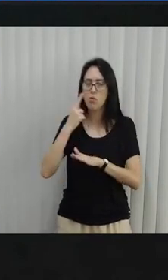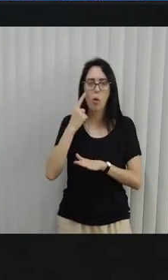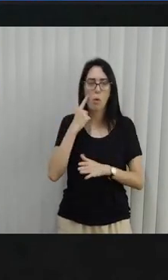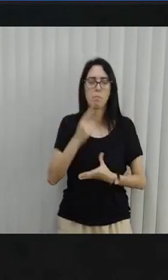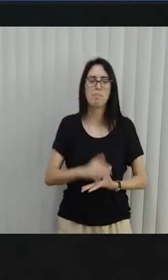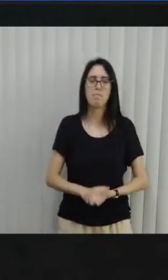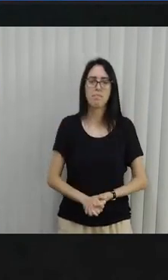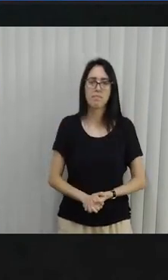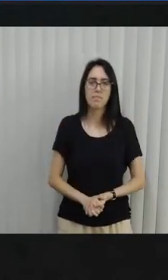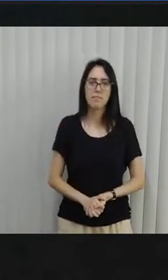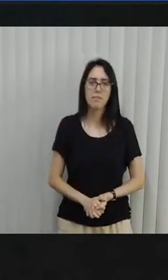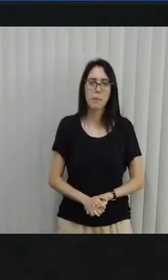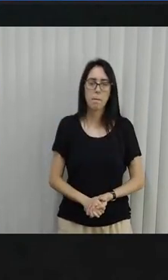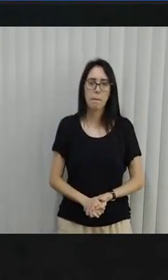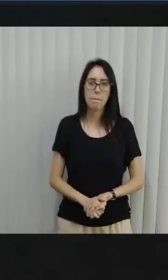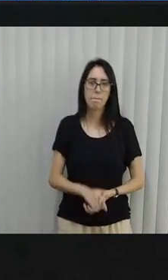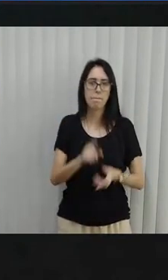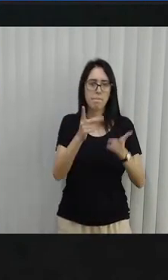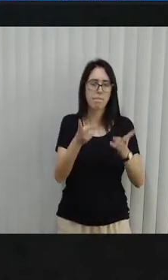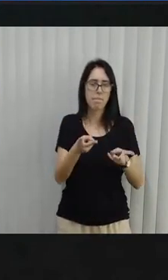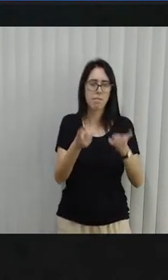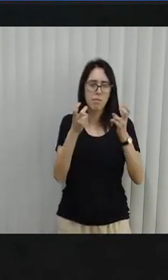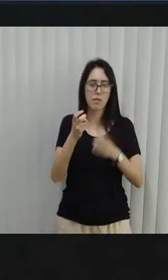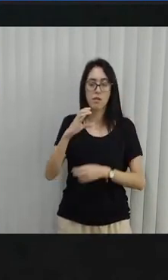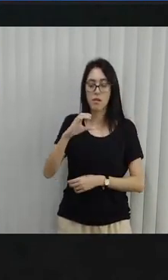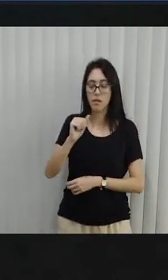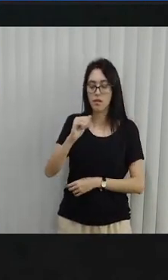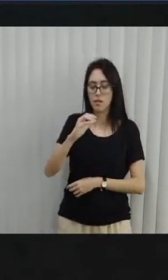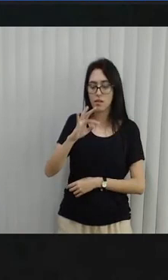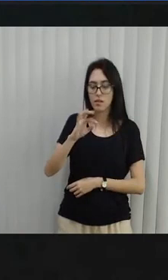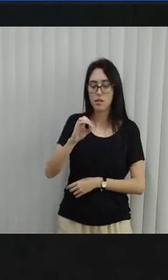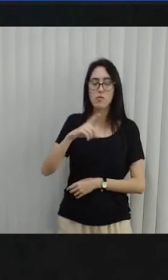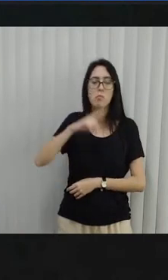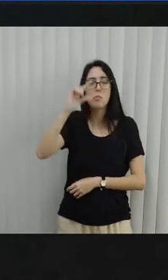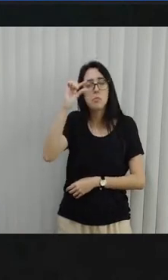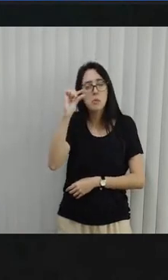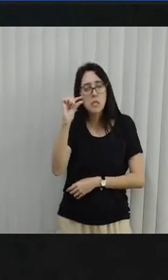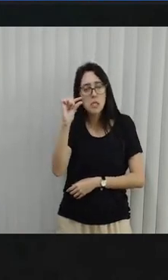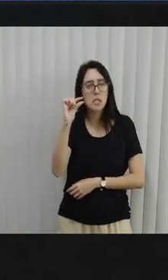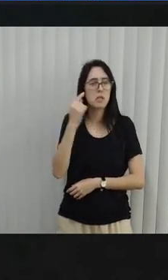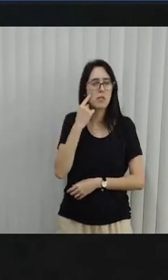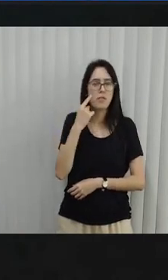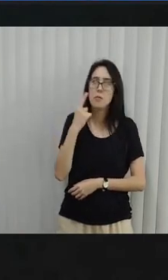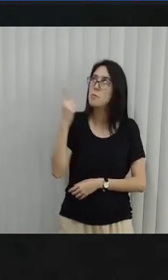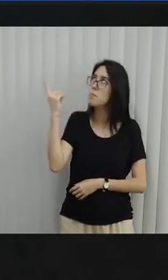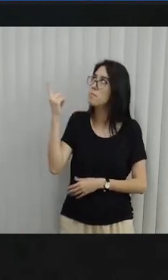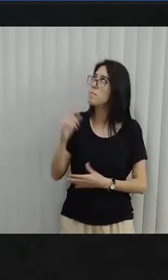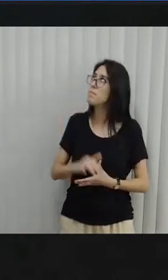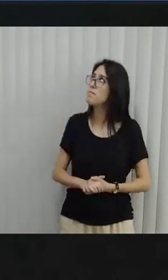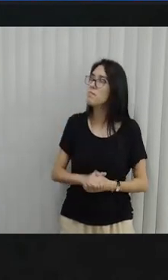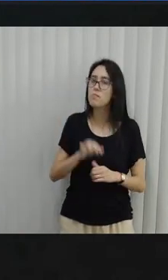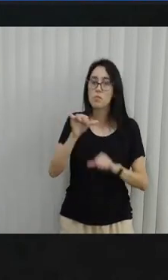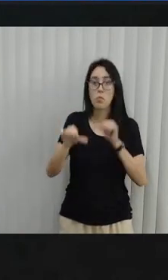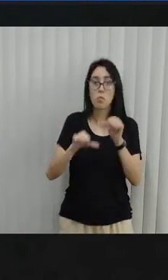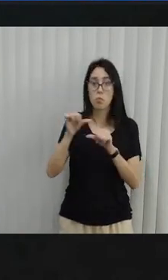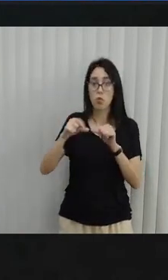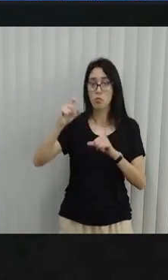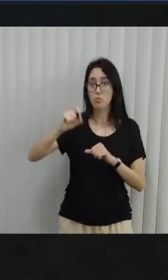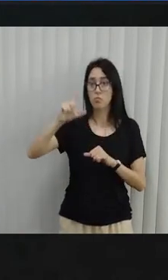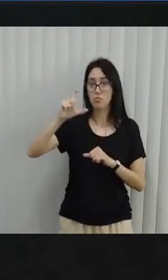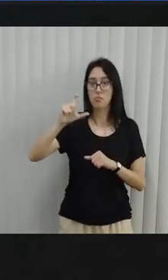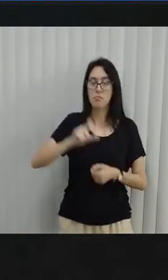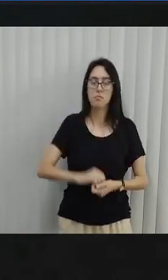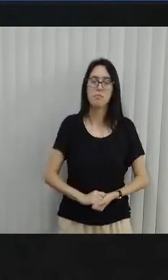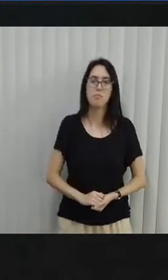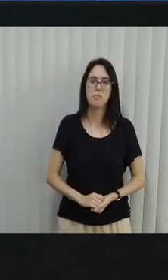só esse nome, cacto. E repare que o cacto também está pequenininho aqui, ó. Quero colocar ele aqui. Vamos alterar o tamanho dele.